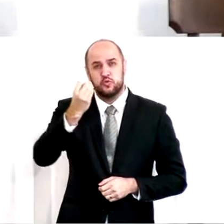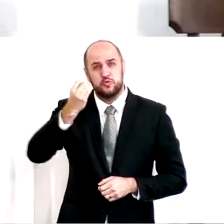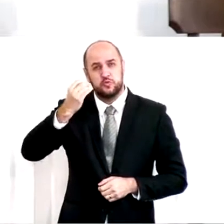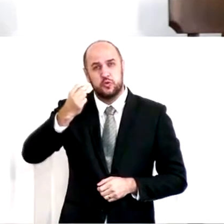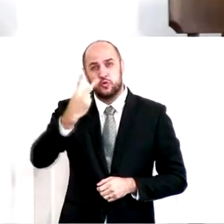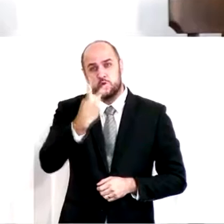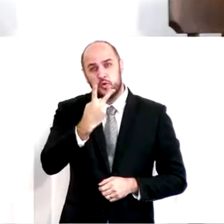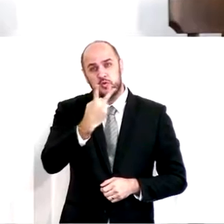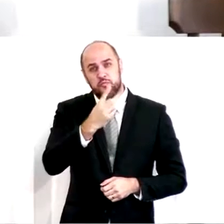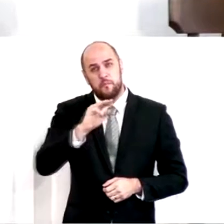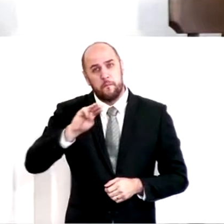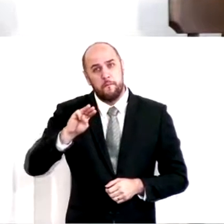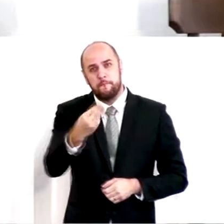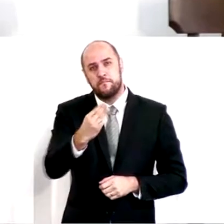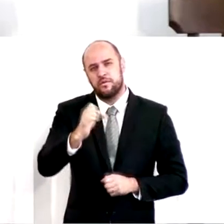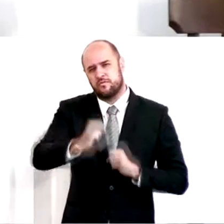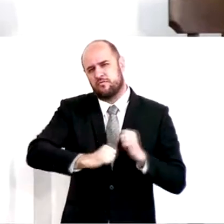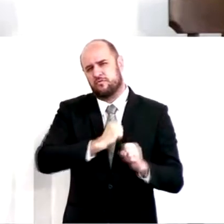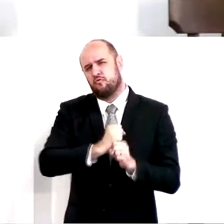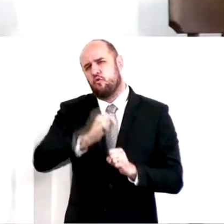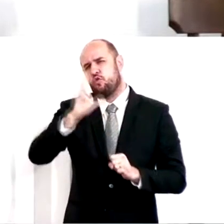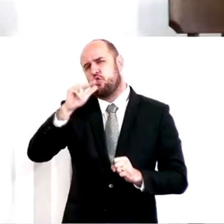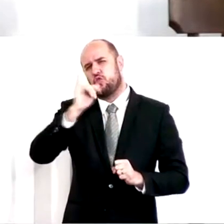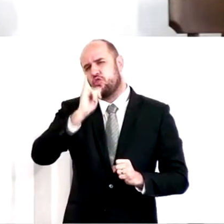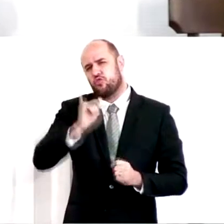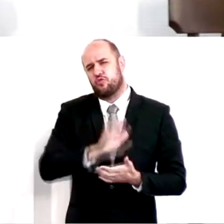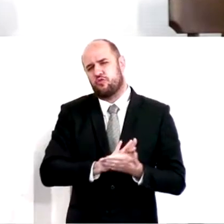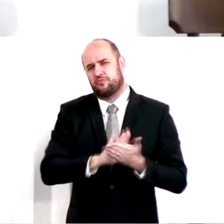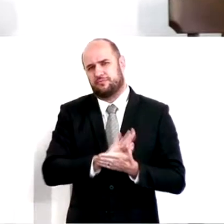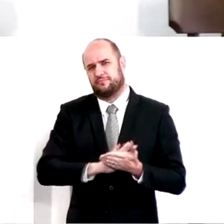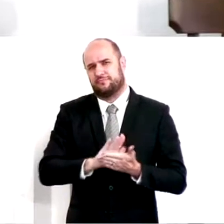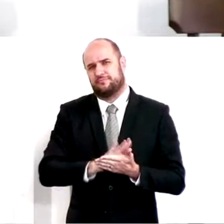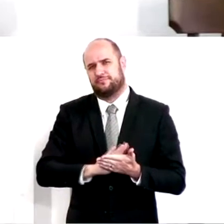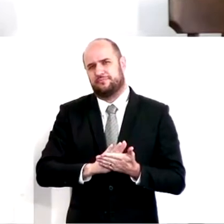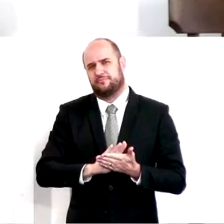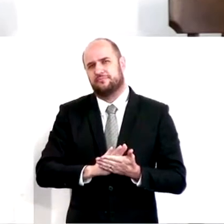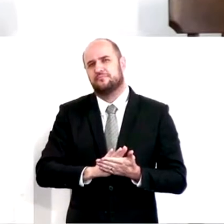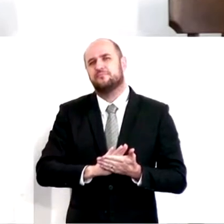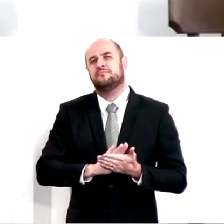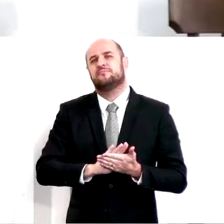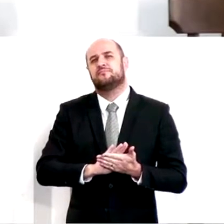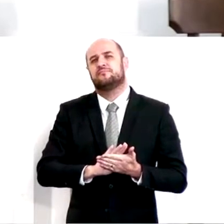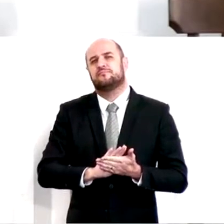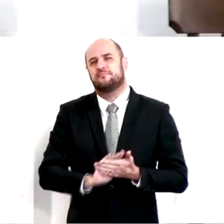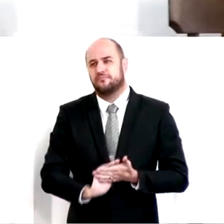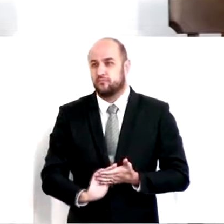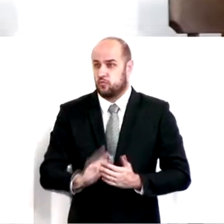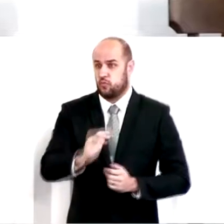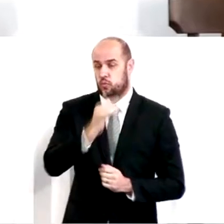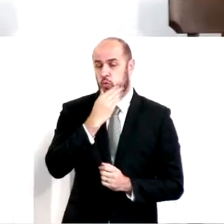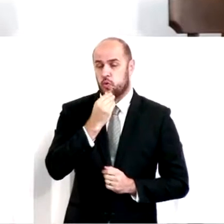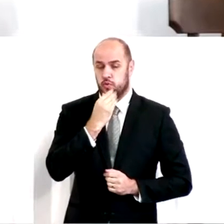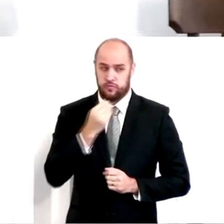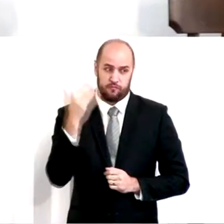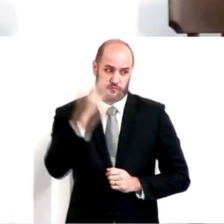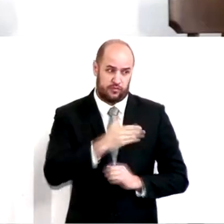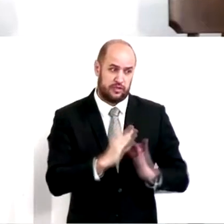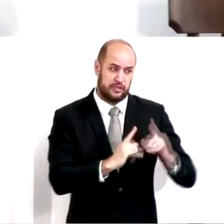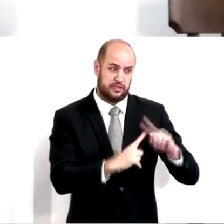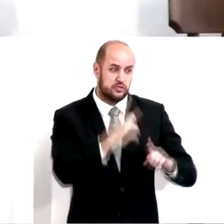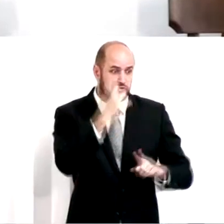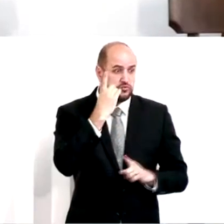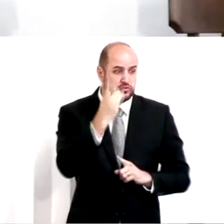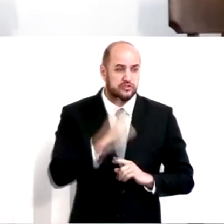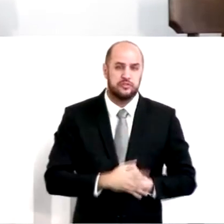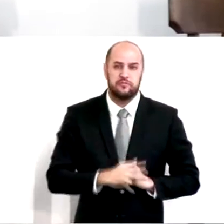nunca viveu como um vitorioso. Ele gostou da igreja um dia, ele passou a frequentar aquela igreja um dia, foi-lhe dito: olha,